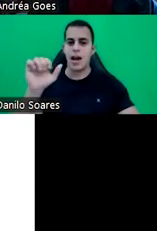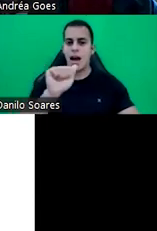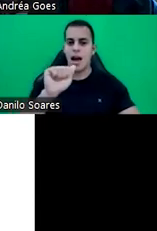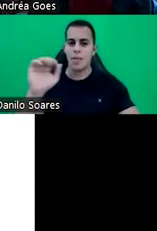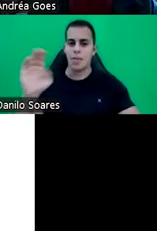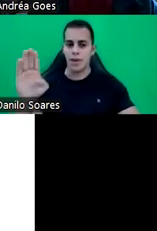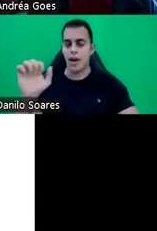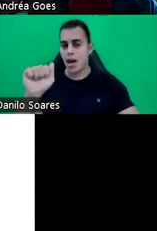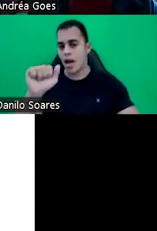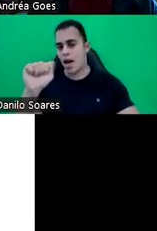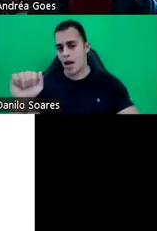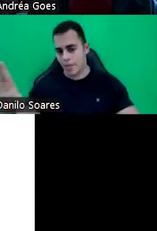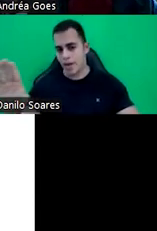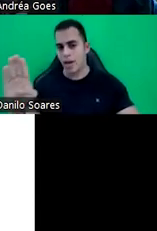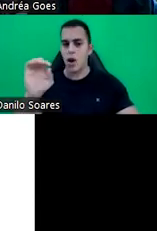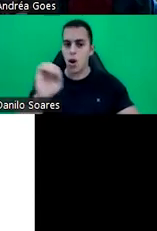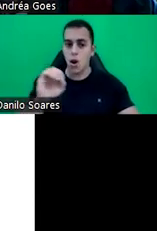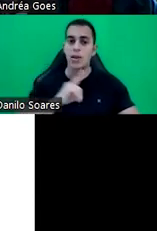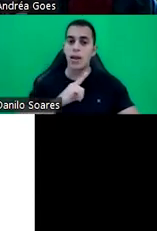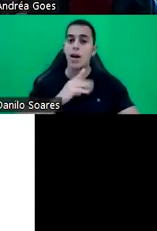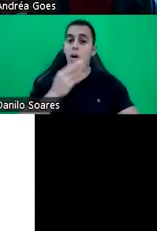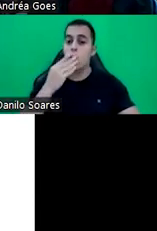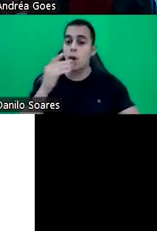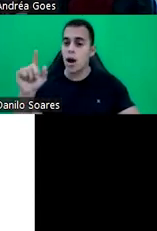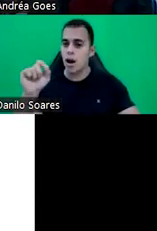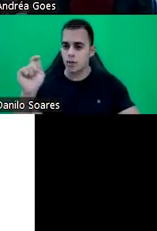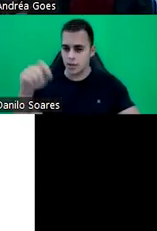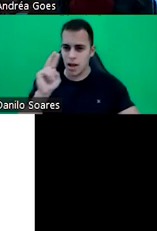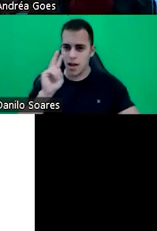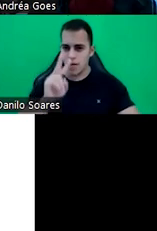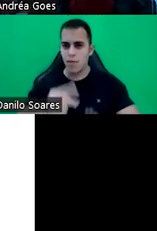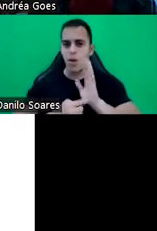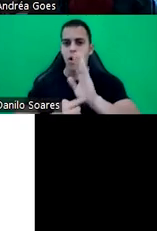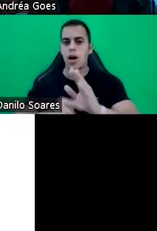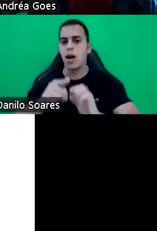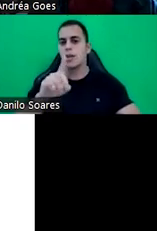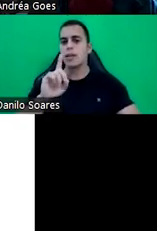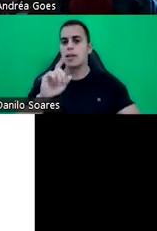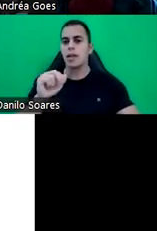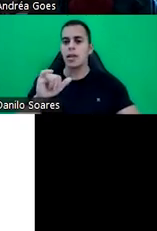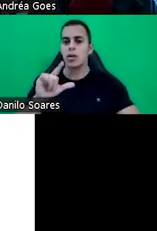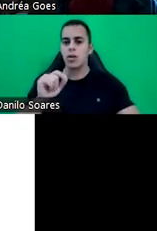no O, até o azul, não sei se você consegue mostrar, Danilo, tem os